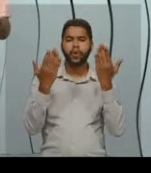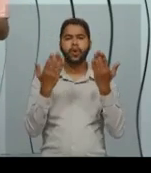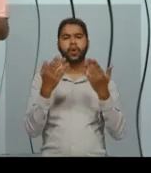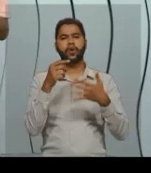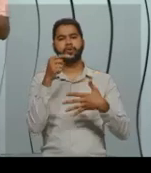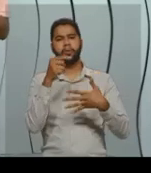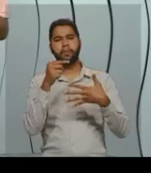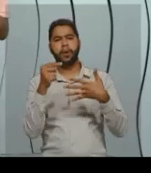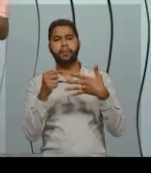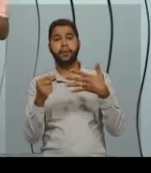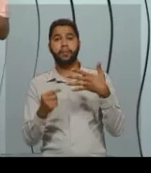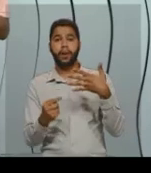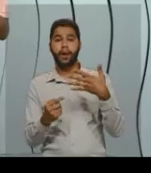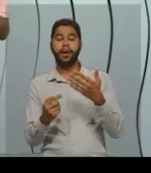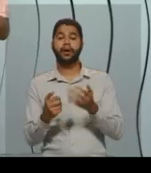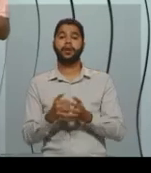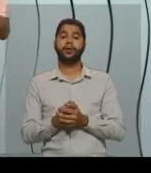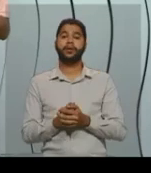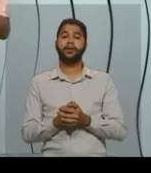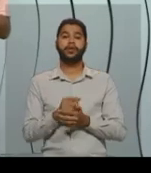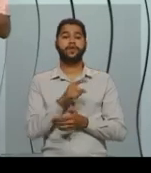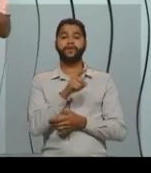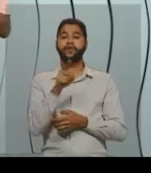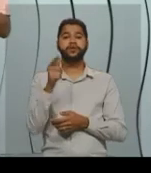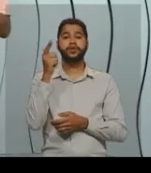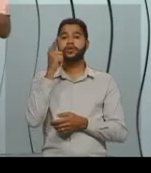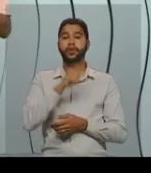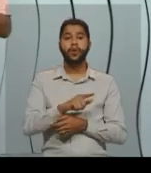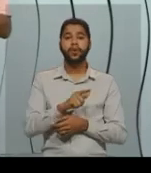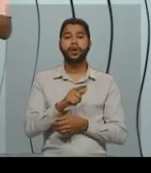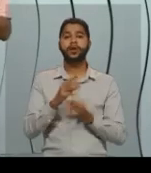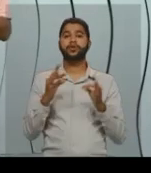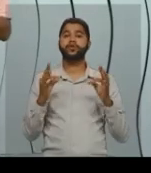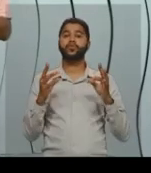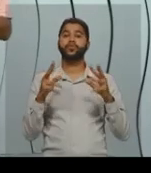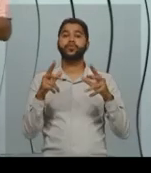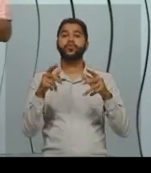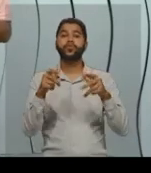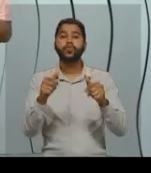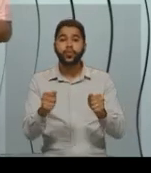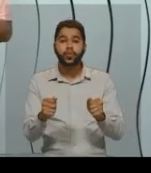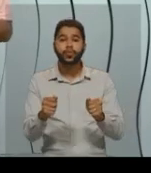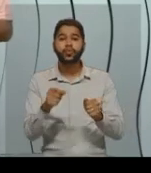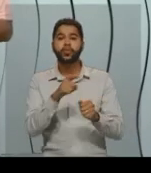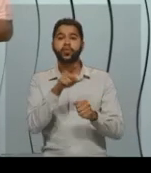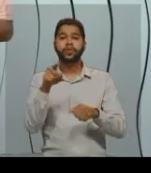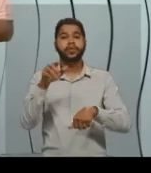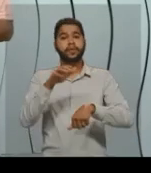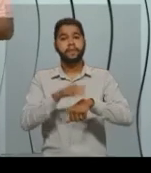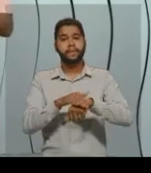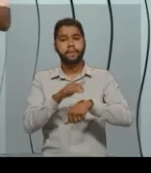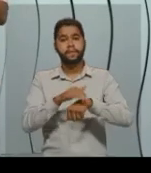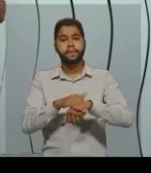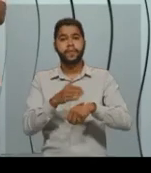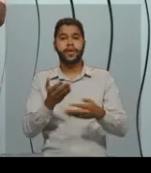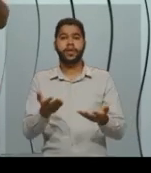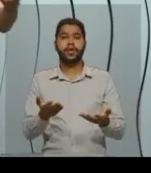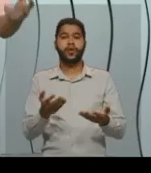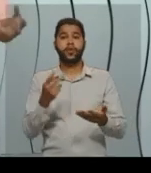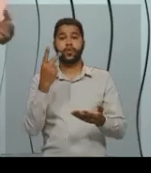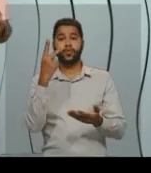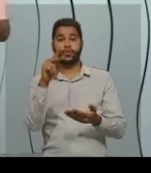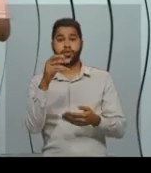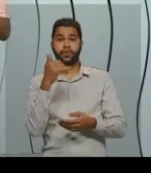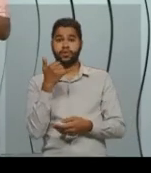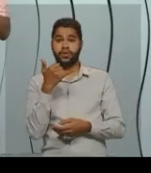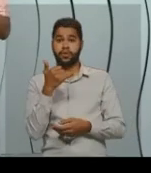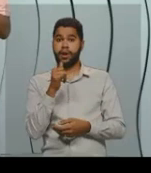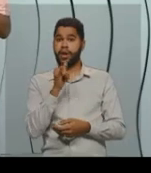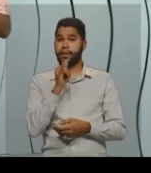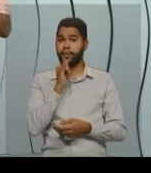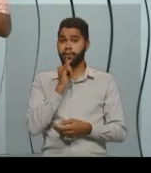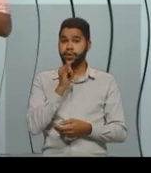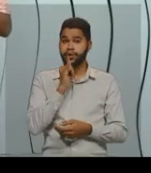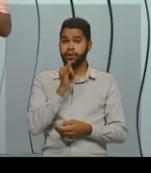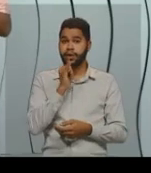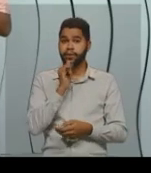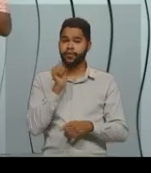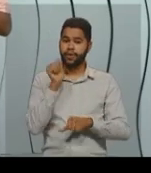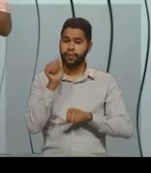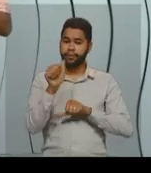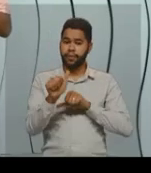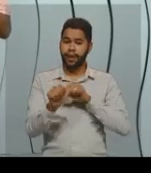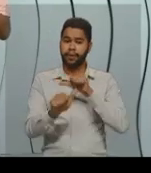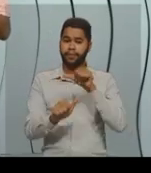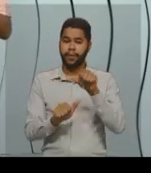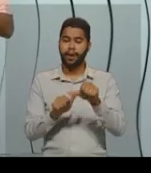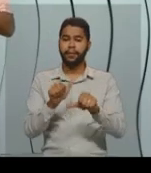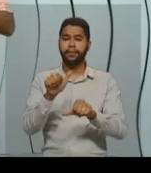etc., humanas, você não alcança todas as versões que você tem de si mesmo. O seu celular, por exemplo, ele vai atualizando